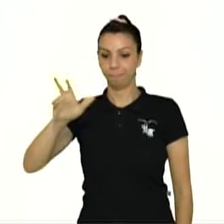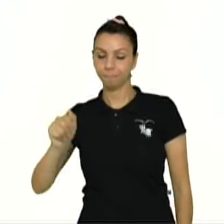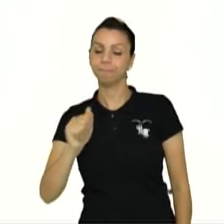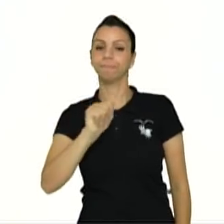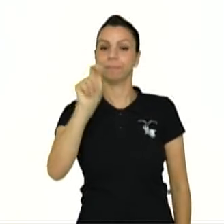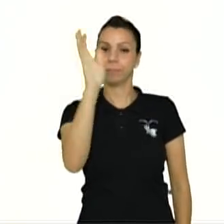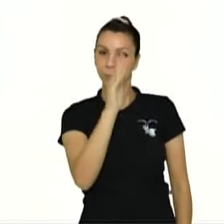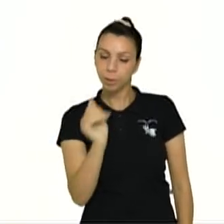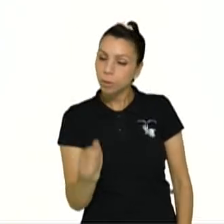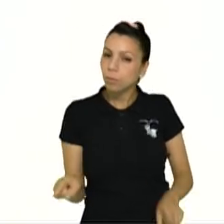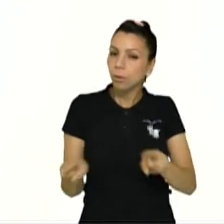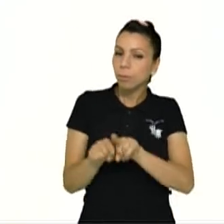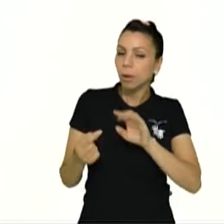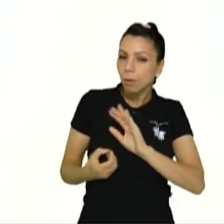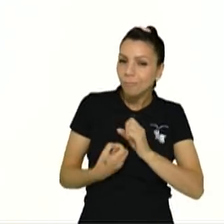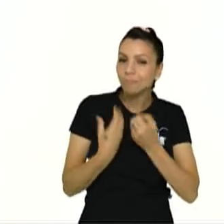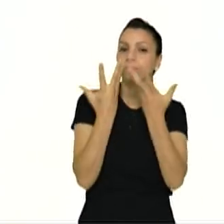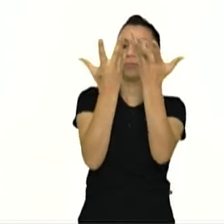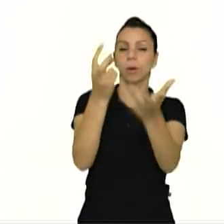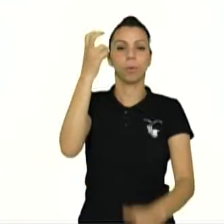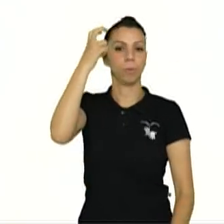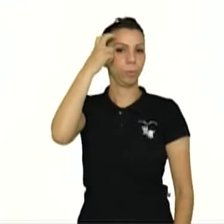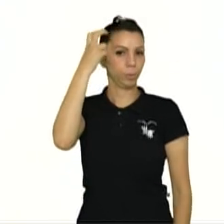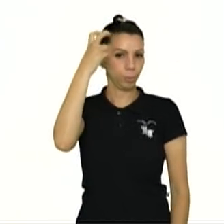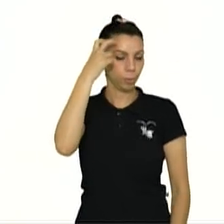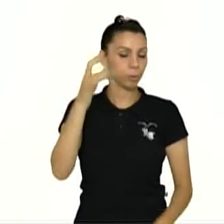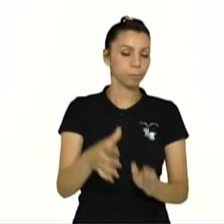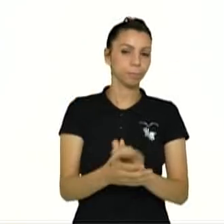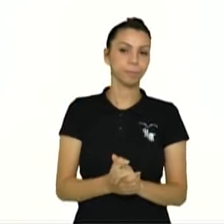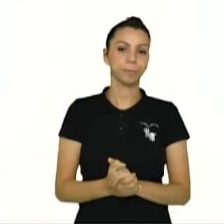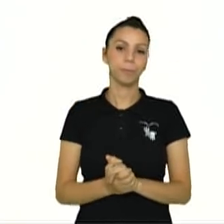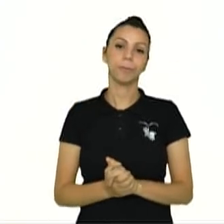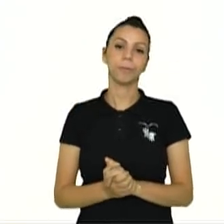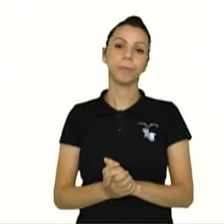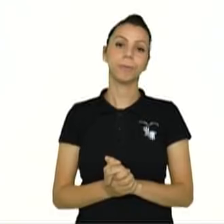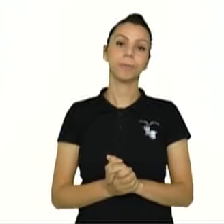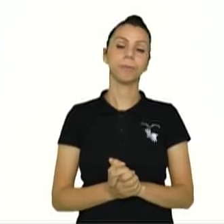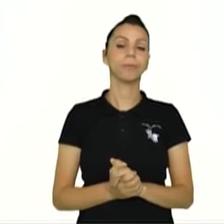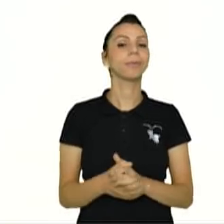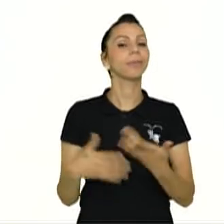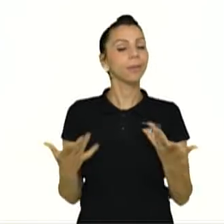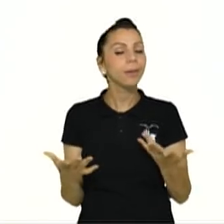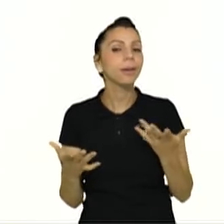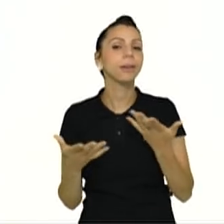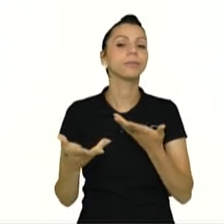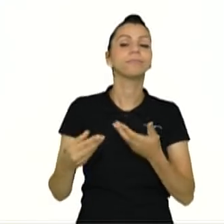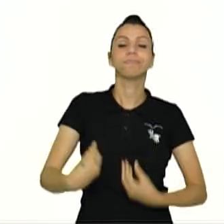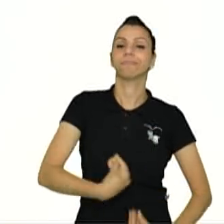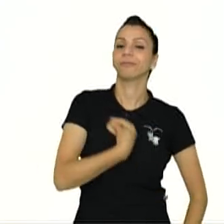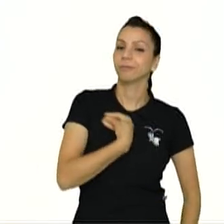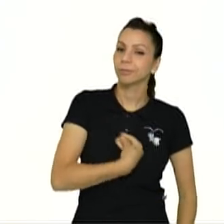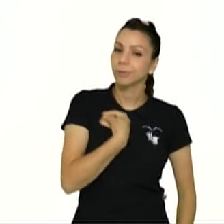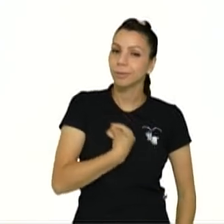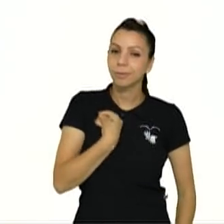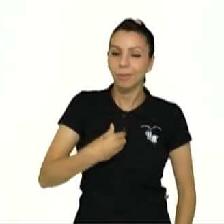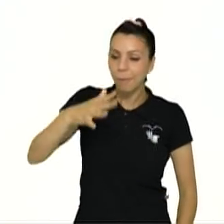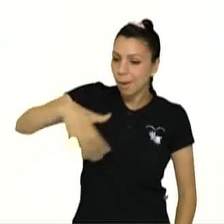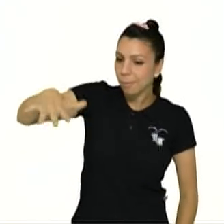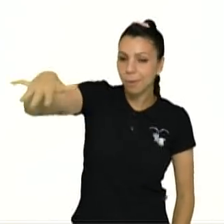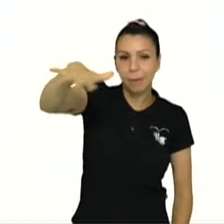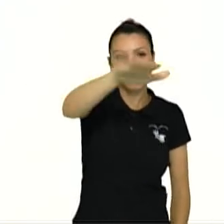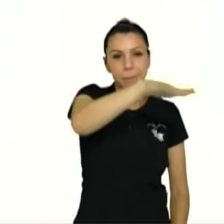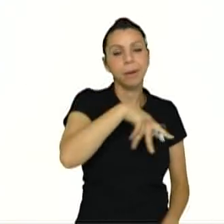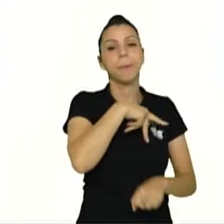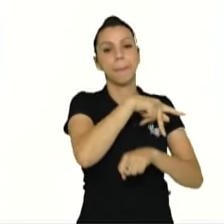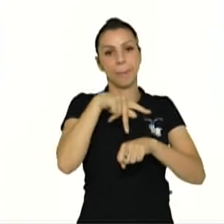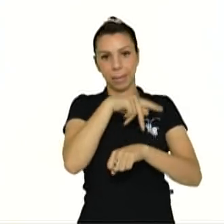também dessa cultura, certo? E que tornou-se algo tocado, vivenciado em todas as regiões do